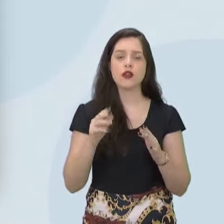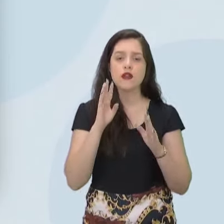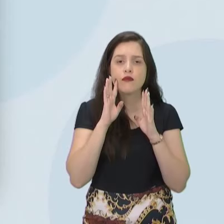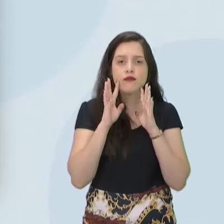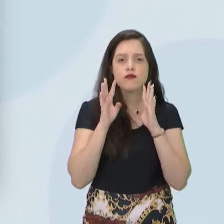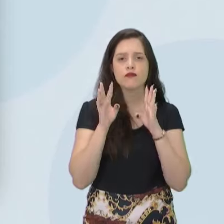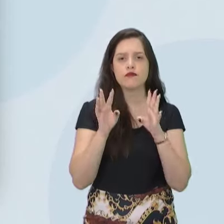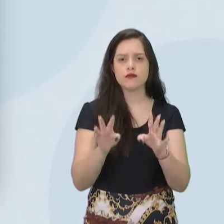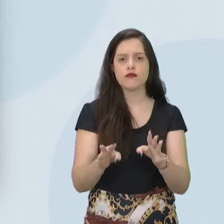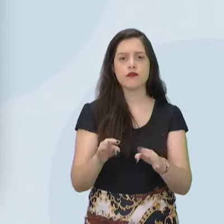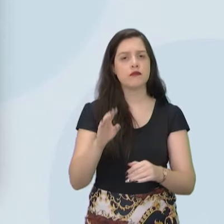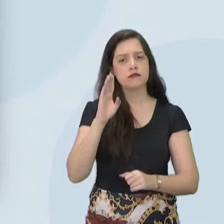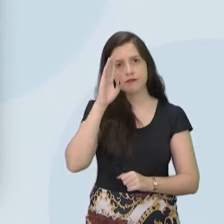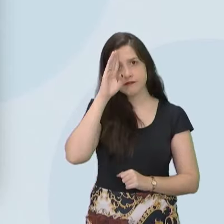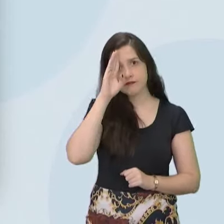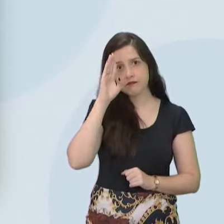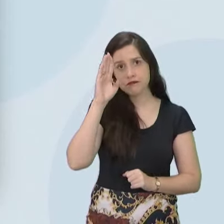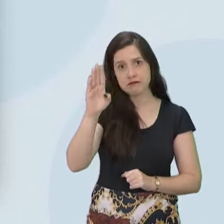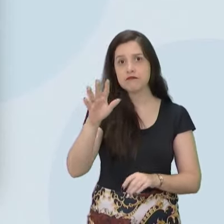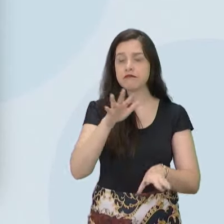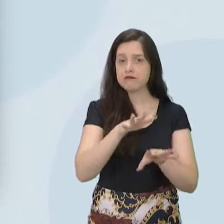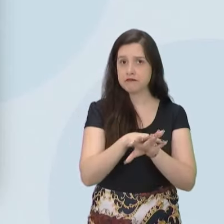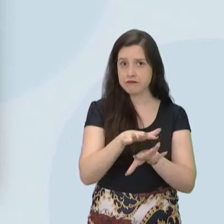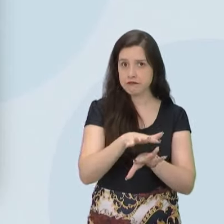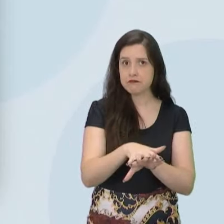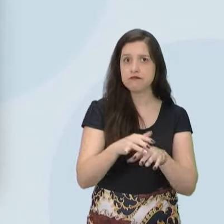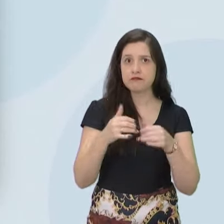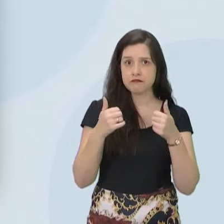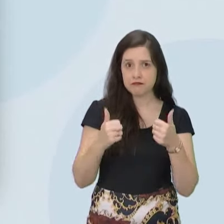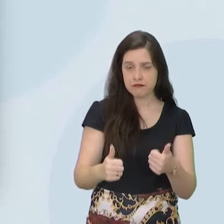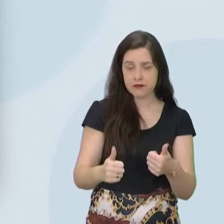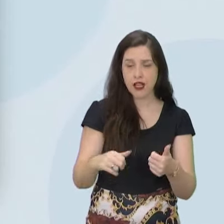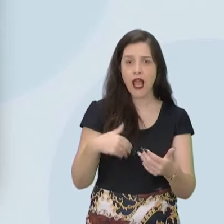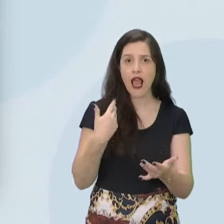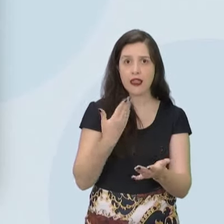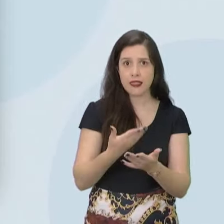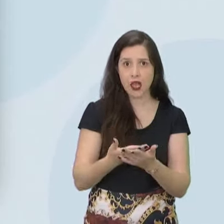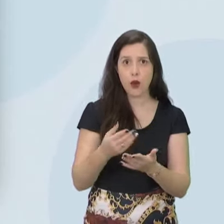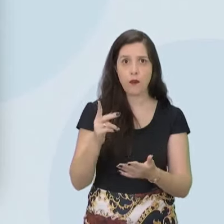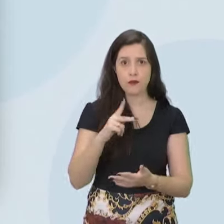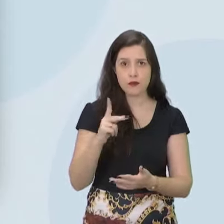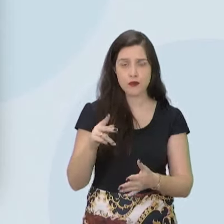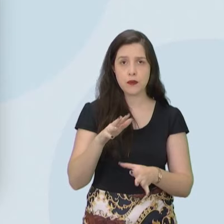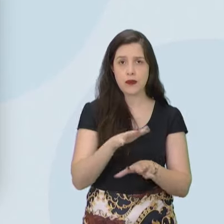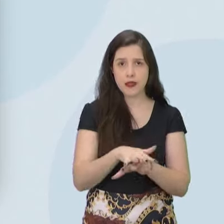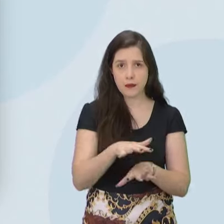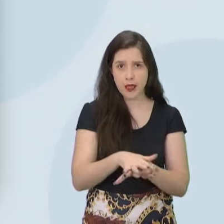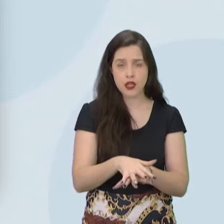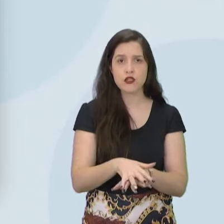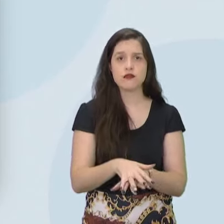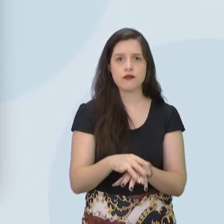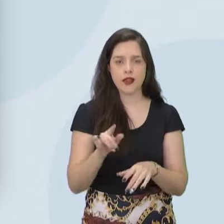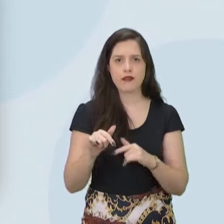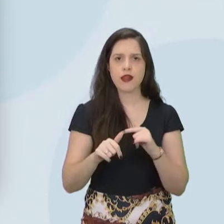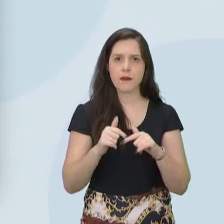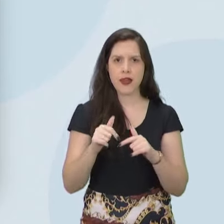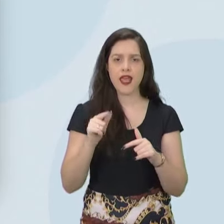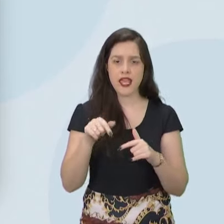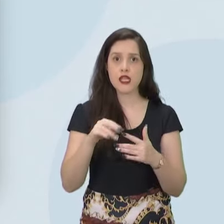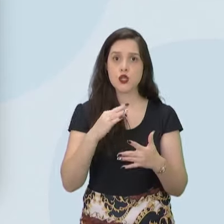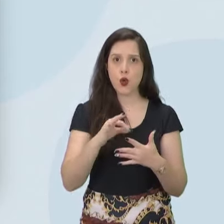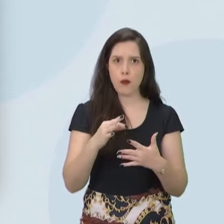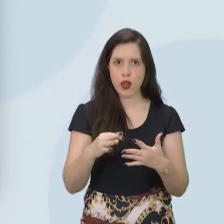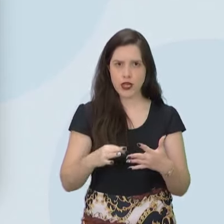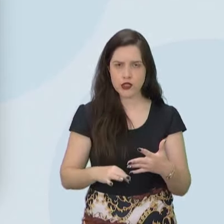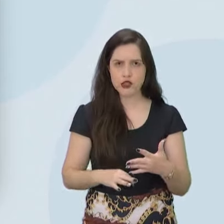aí principalmente na matemática, tá? Por isso que até um professor de matemática que é o sugerido aí para trabalhar esse componente